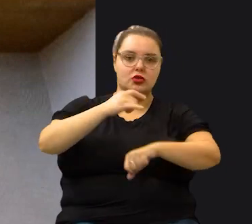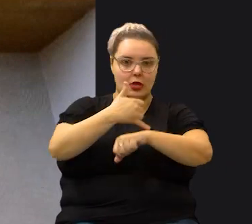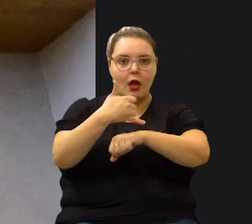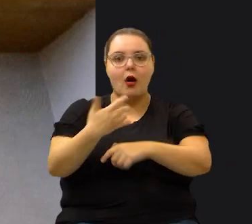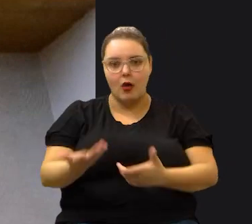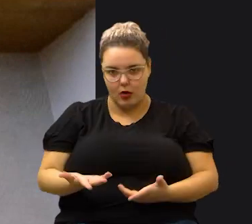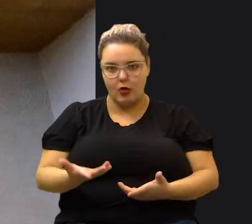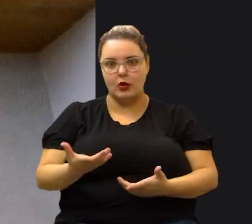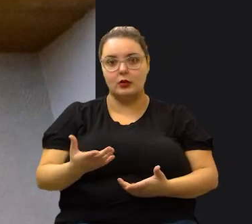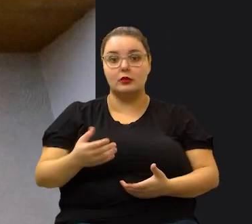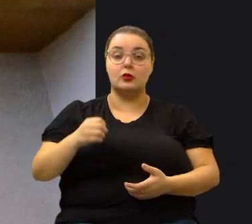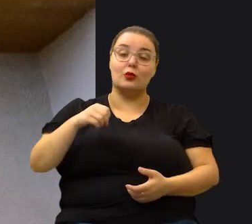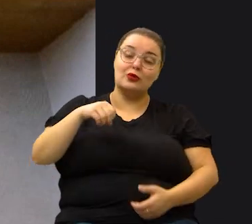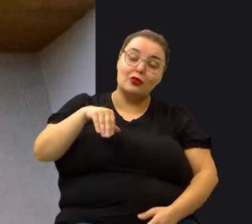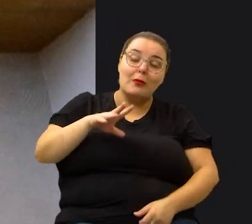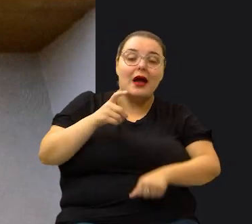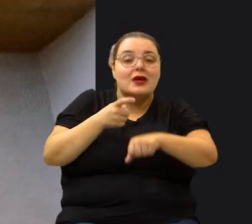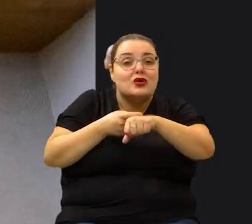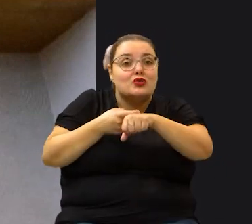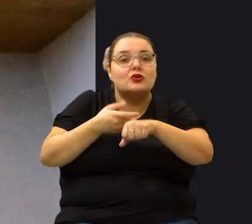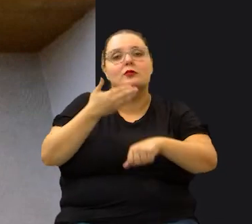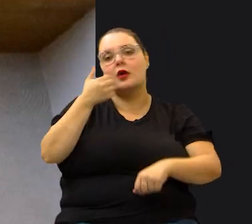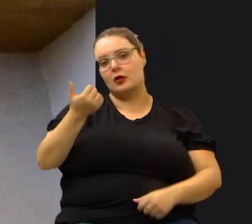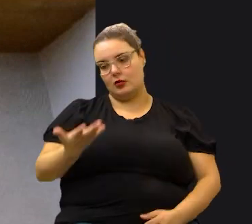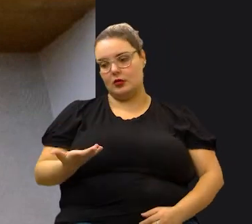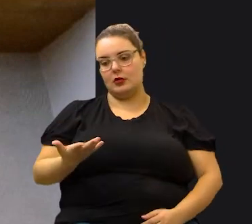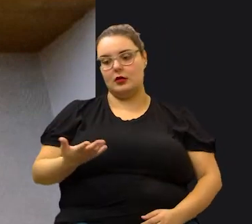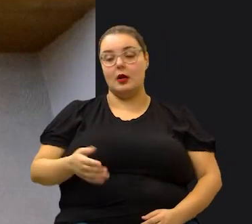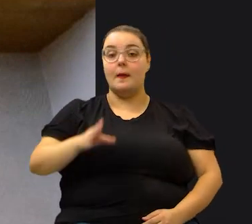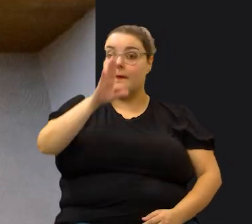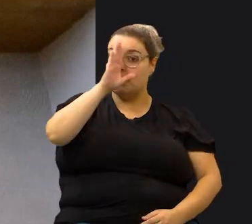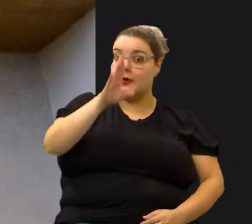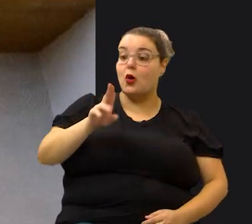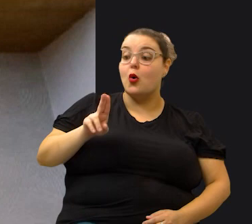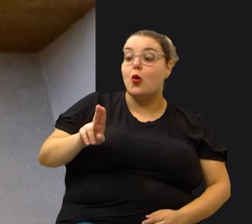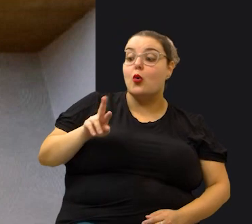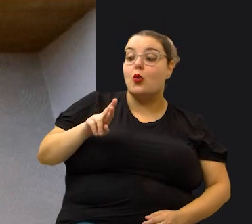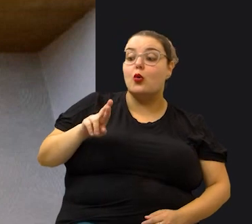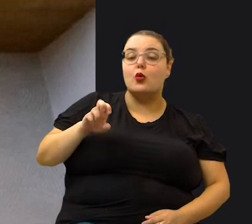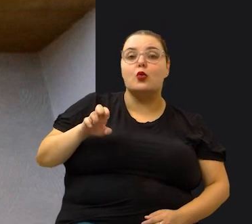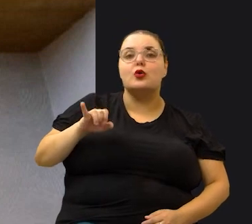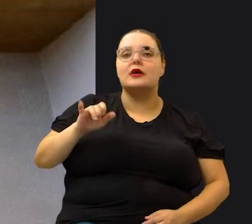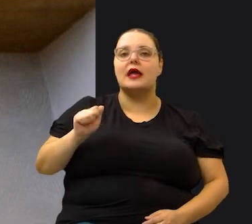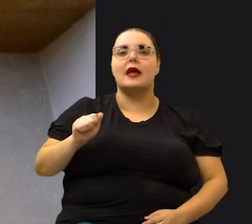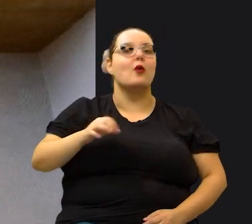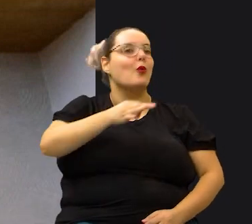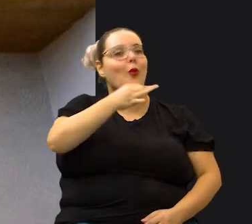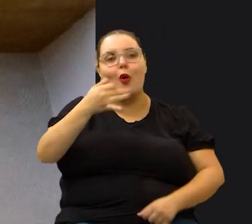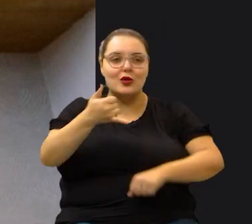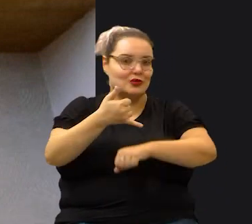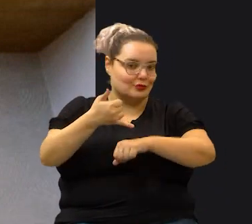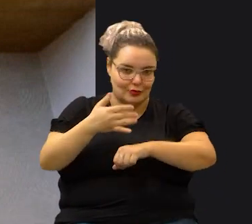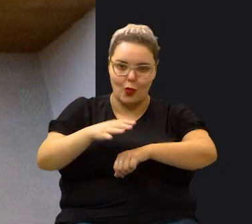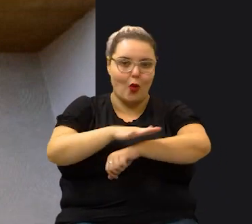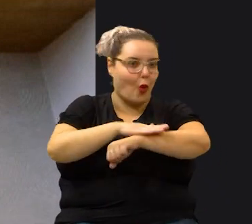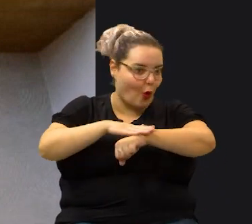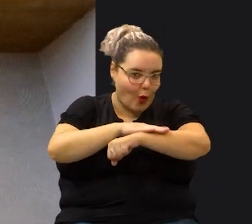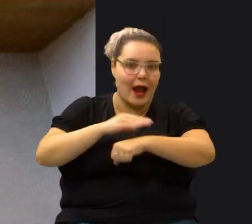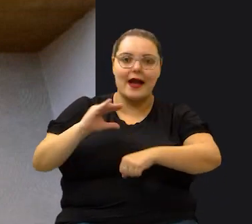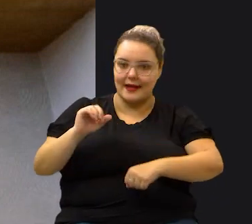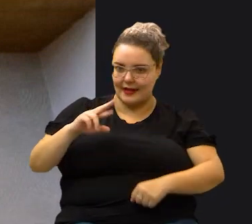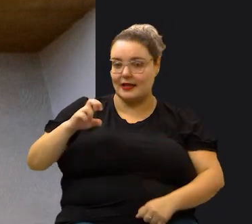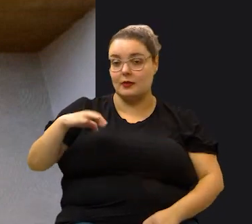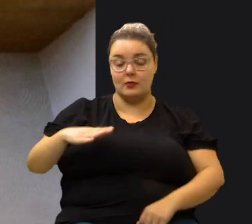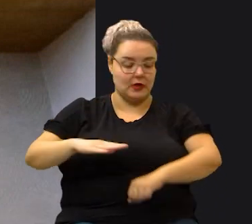assim, inclusive a gente tem que ficar atento principalmente com a ureia, assim, é um ótimo hidratante, mas que, por exemplo, numa pele às